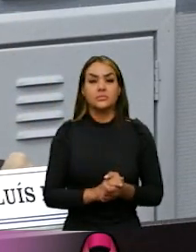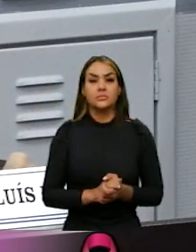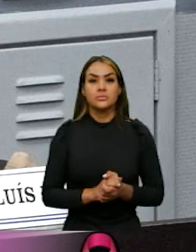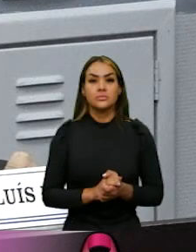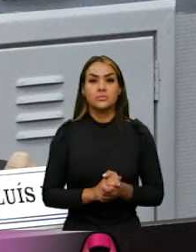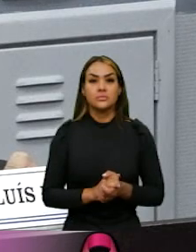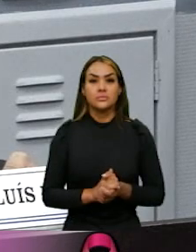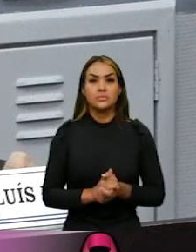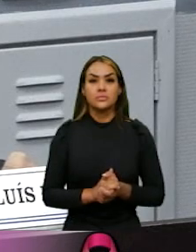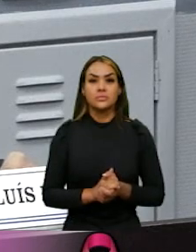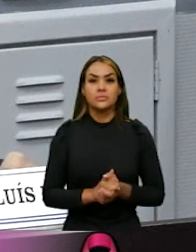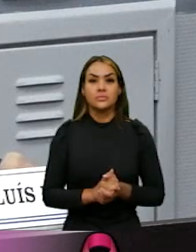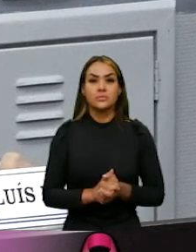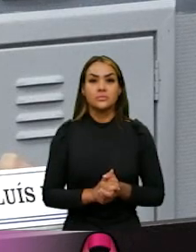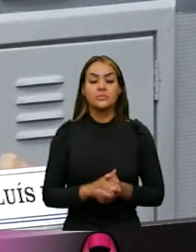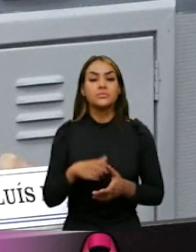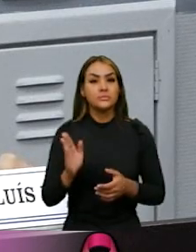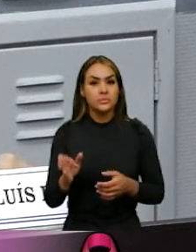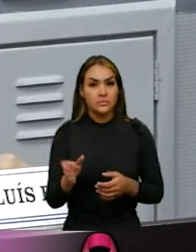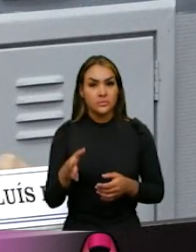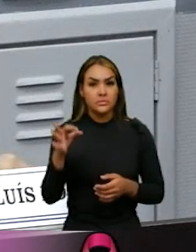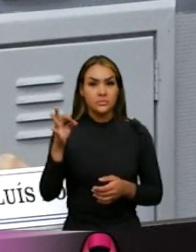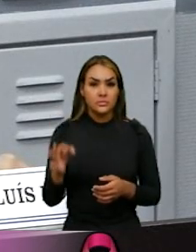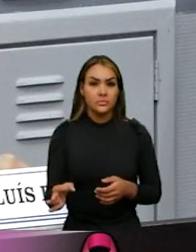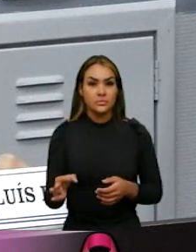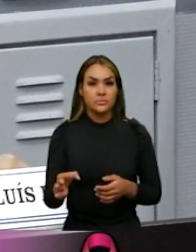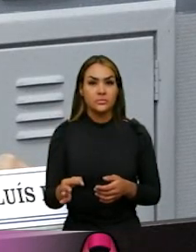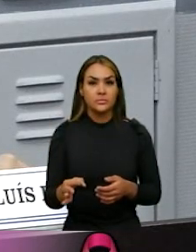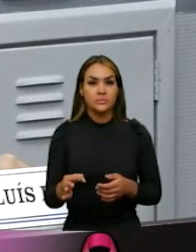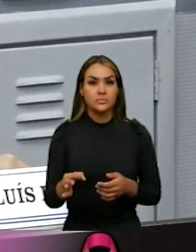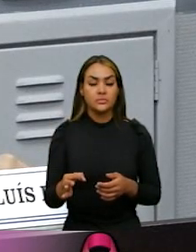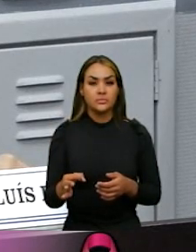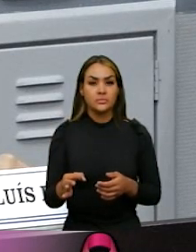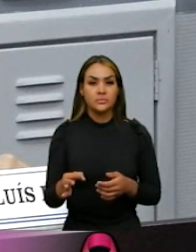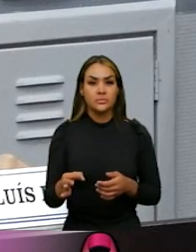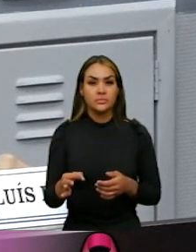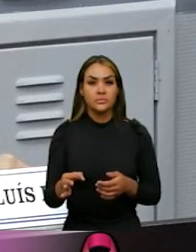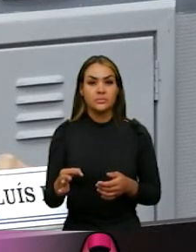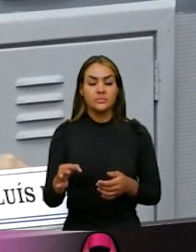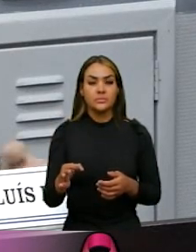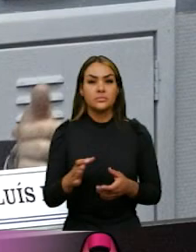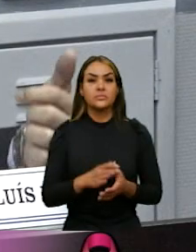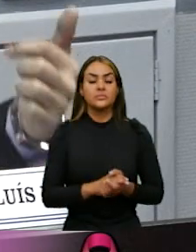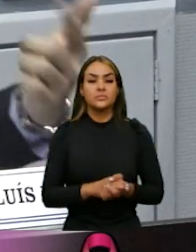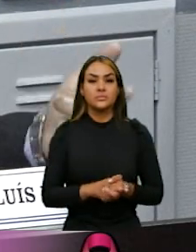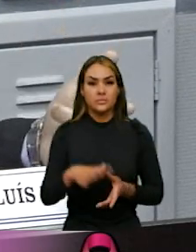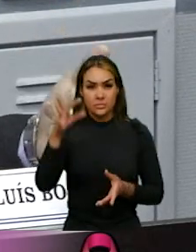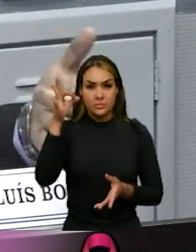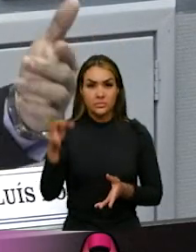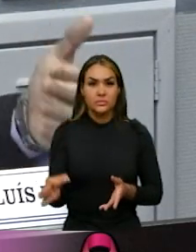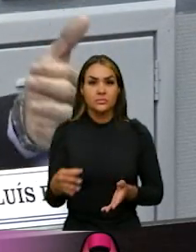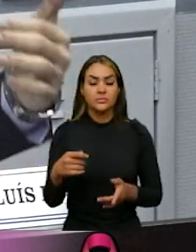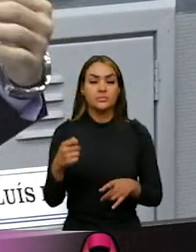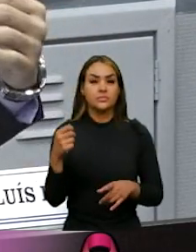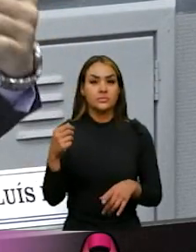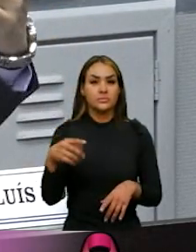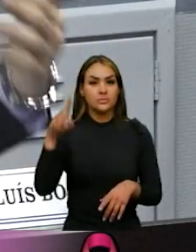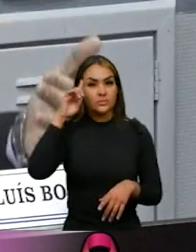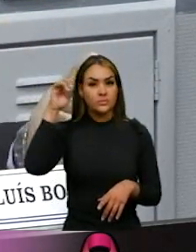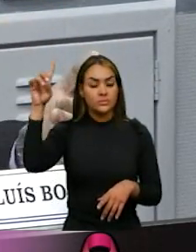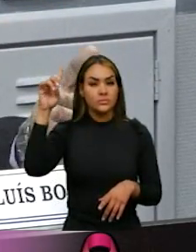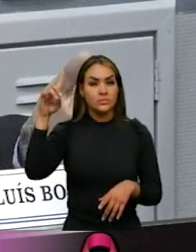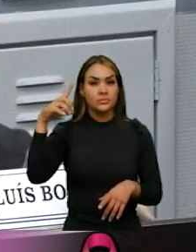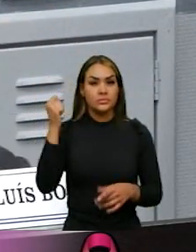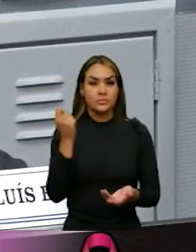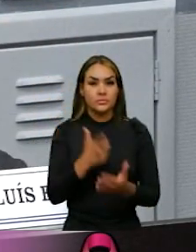Dunga, já saiu a portaria, confirmou a questão do pagamento, a data, que será no quinto dia